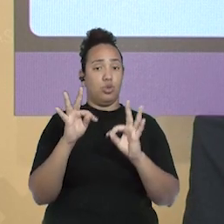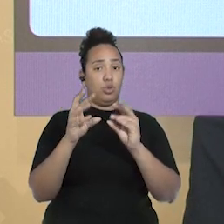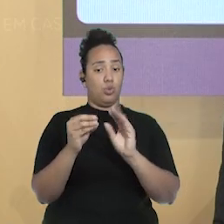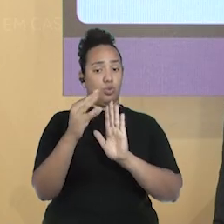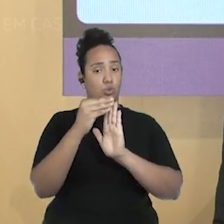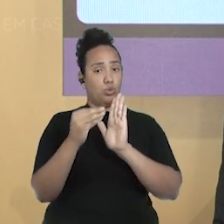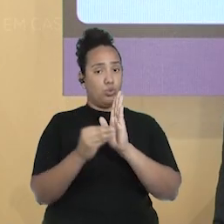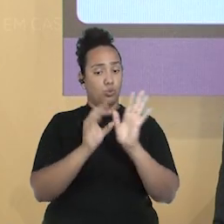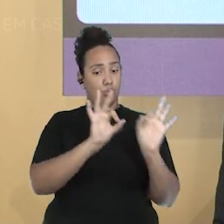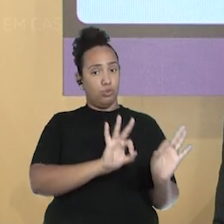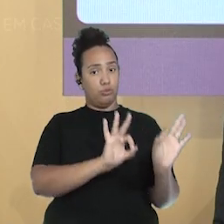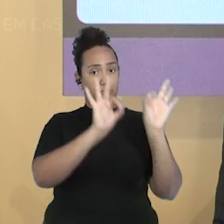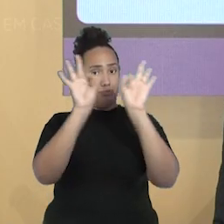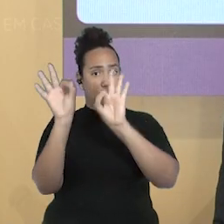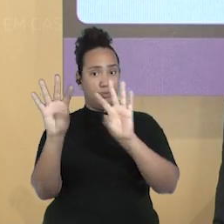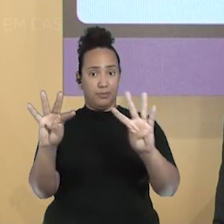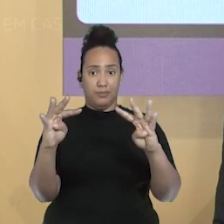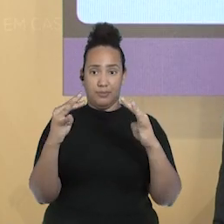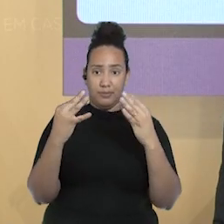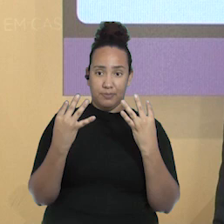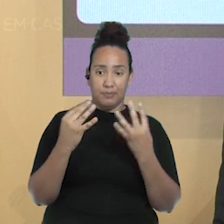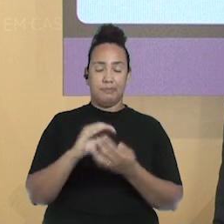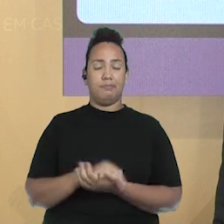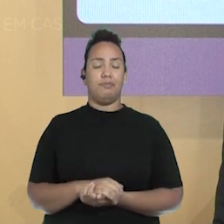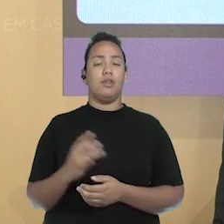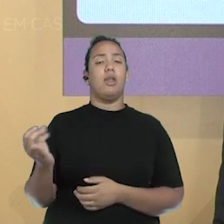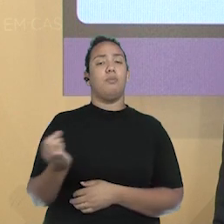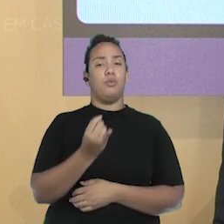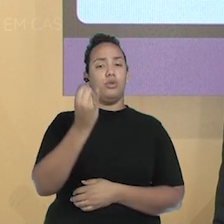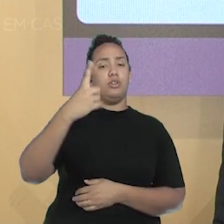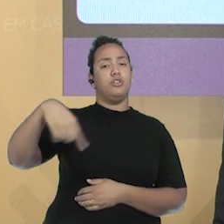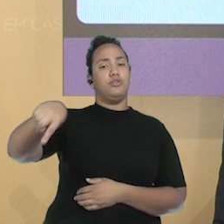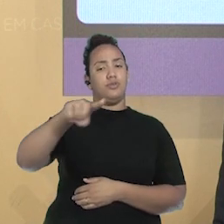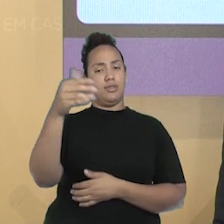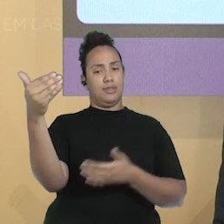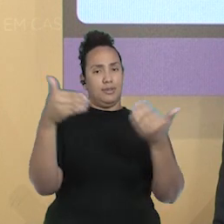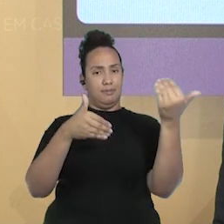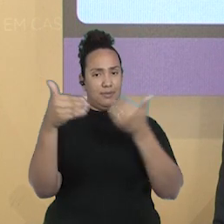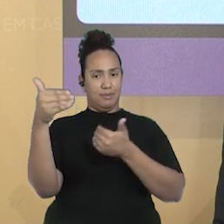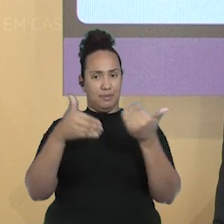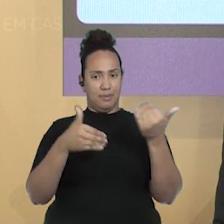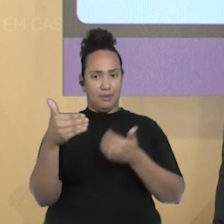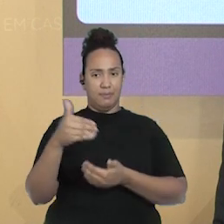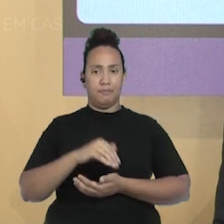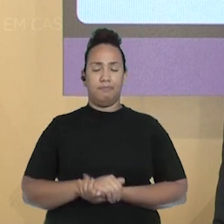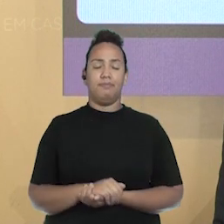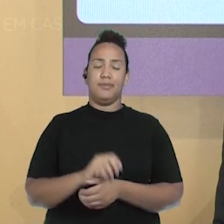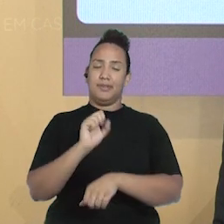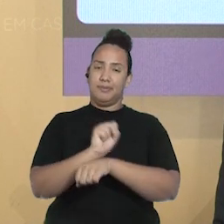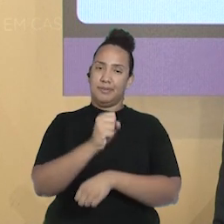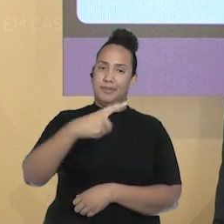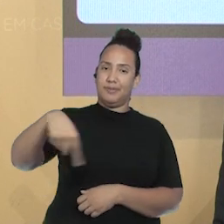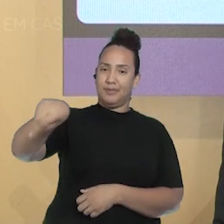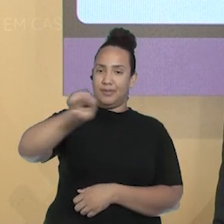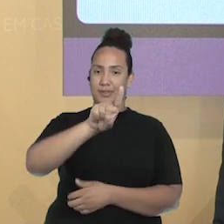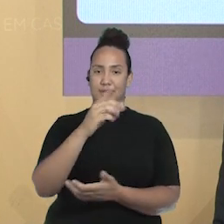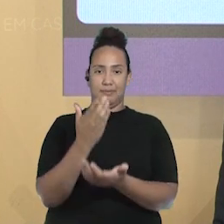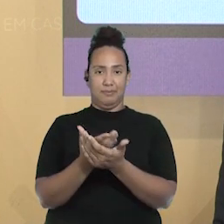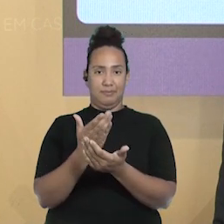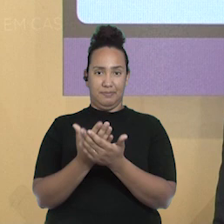atenção. É sempre muito importante ter a sua participação conosco. Espero você para nosso próximo